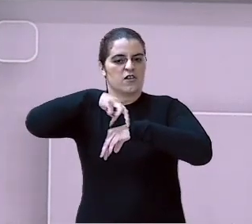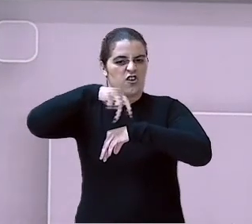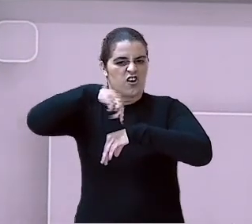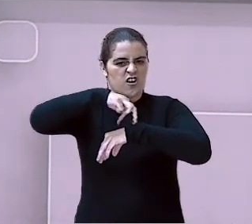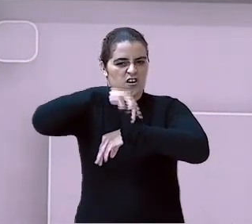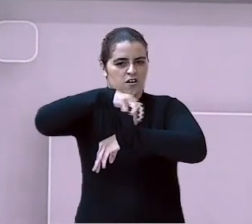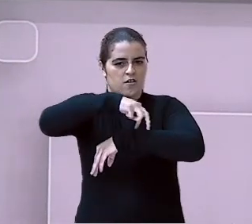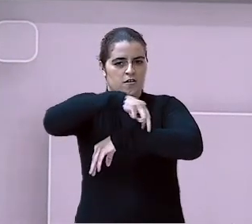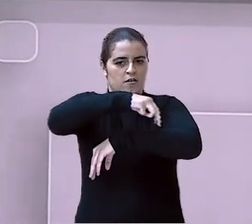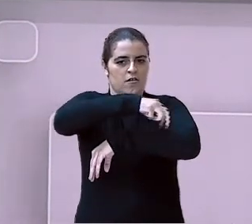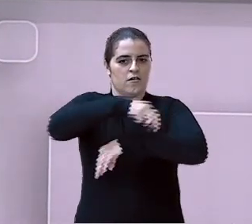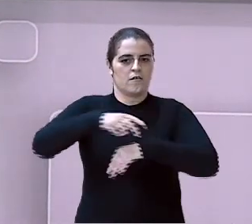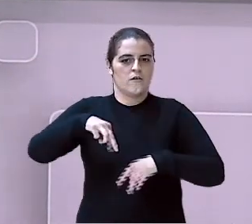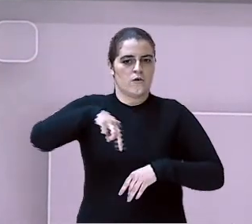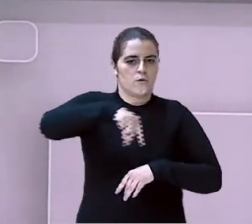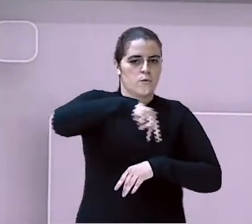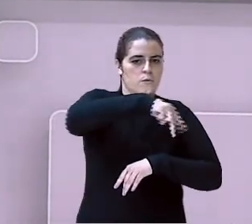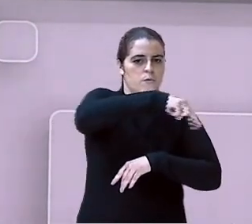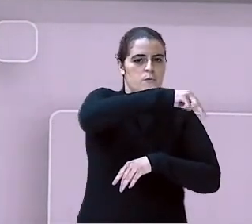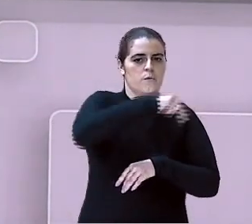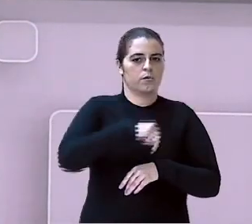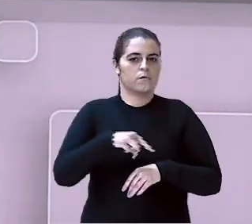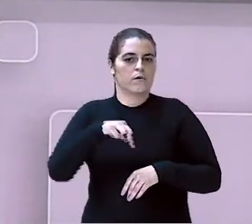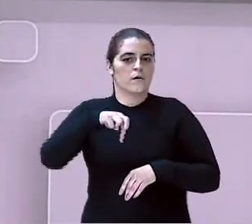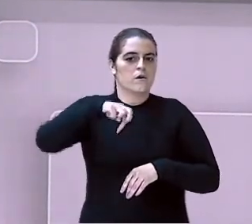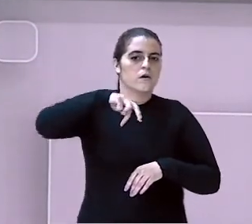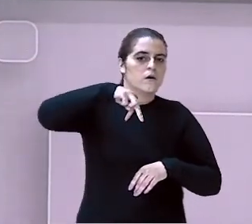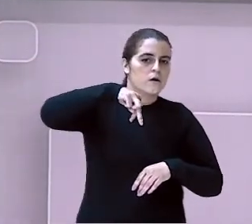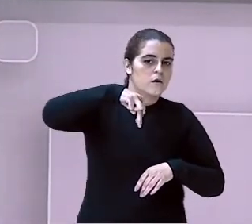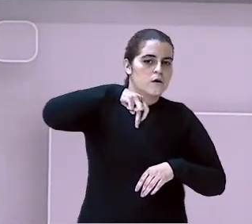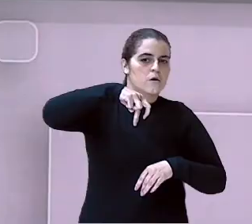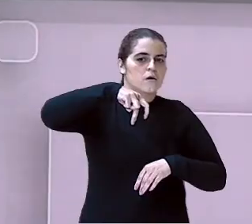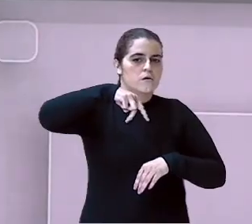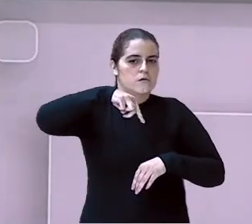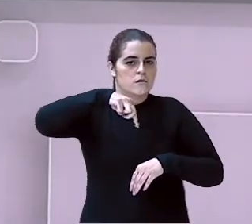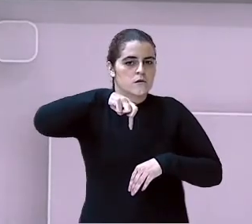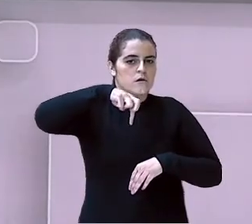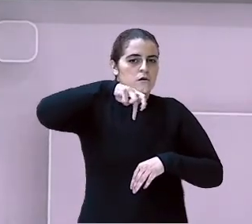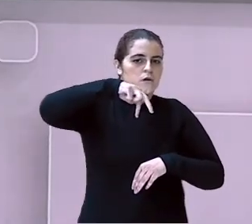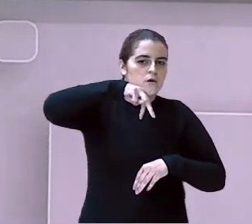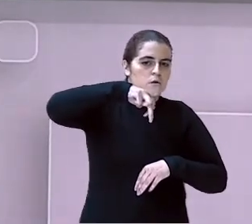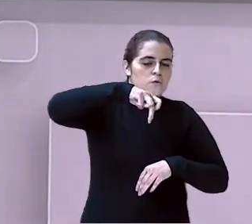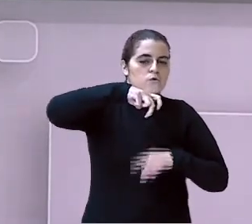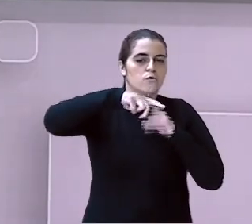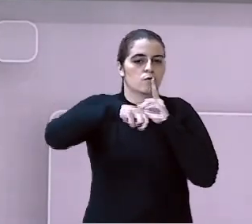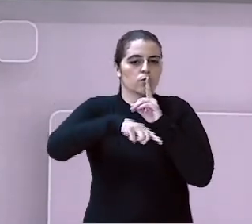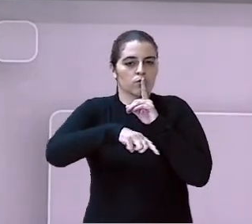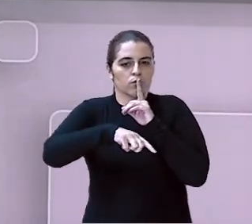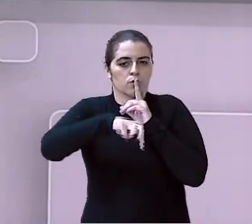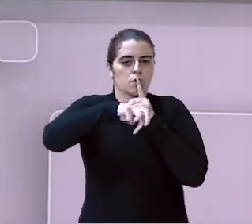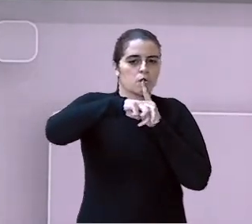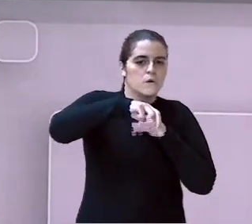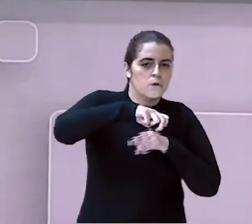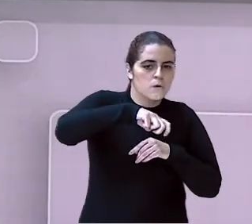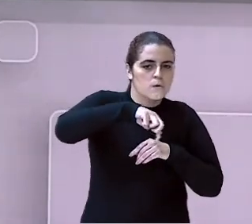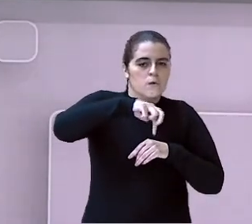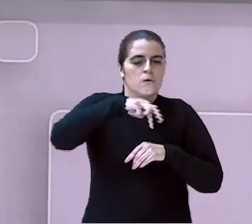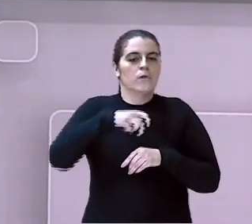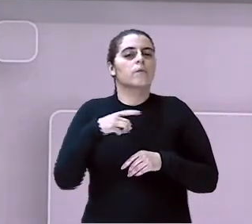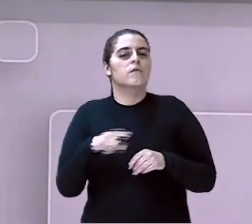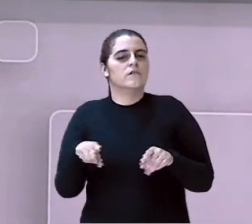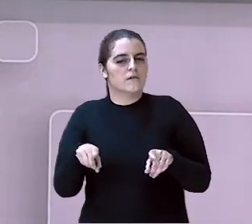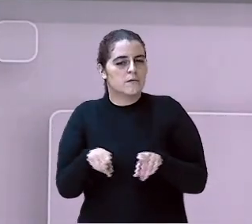quer correr, não é mesmo? Ou quando a gente quer andar bem devagarzinho para ninguém escutar.